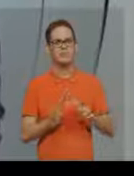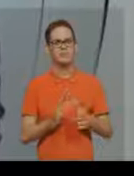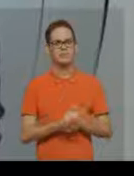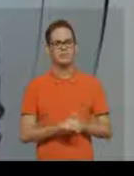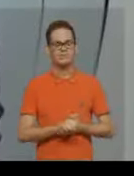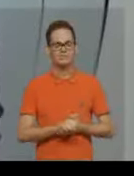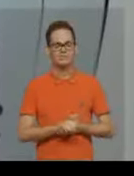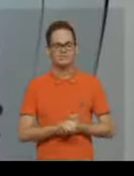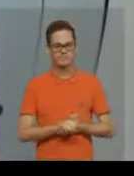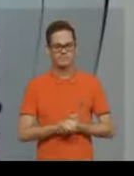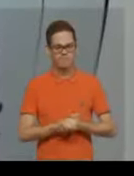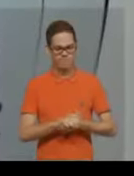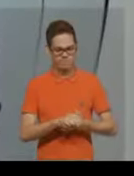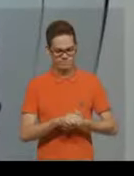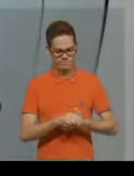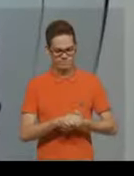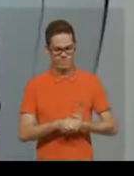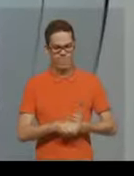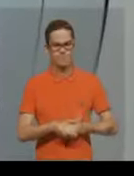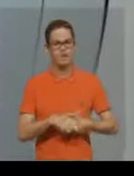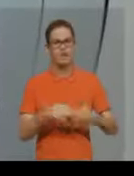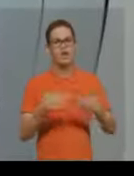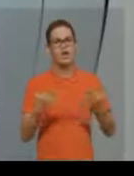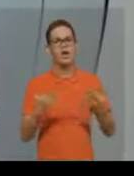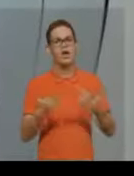A